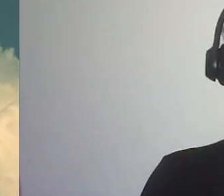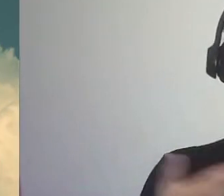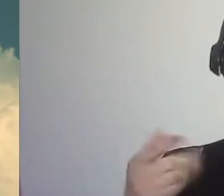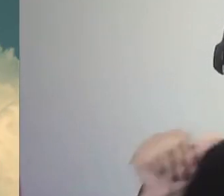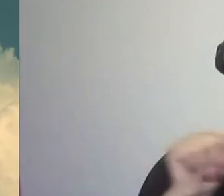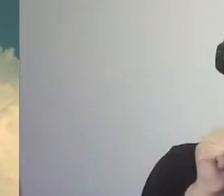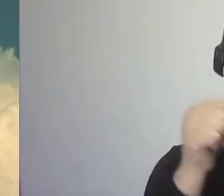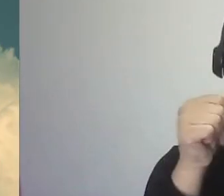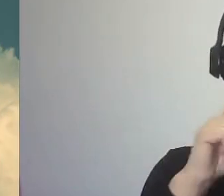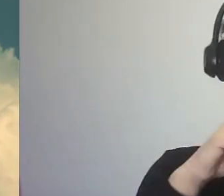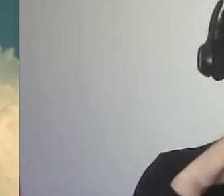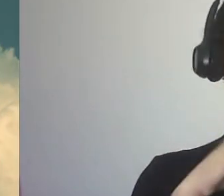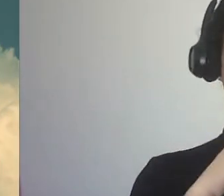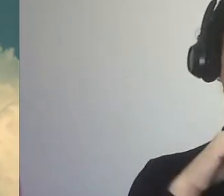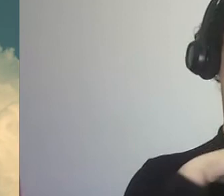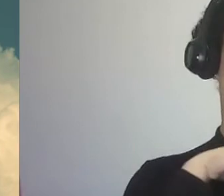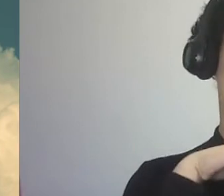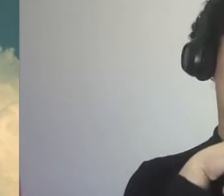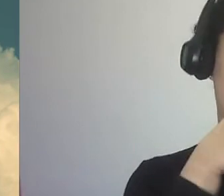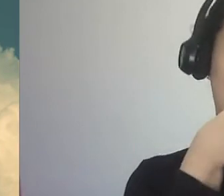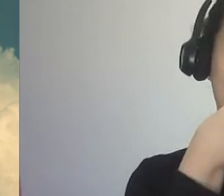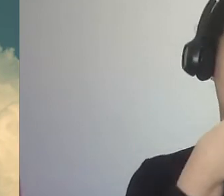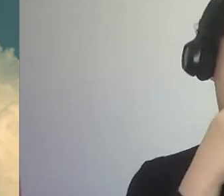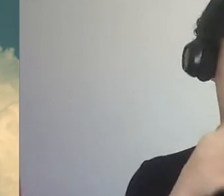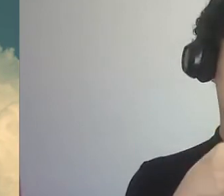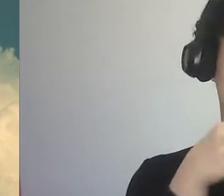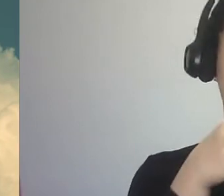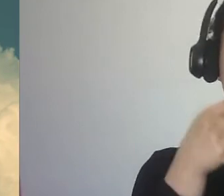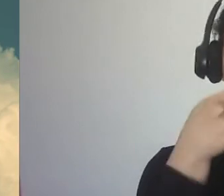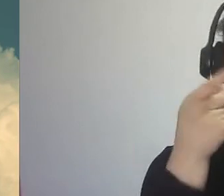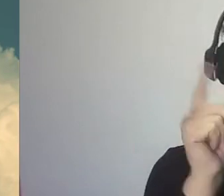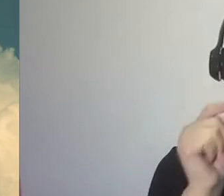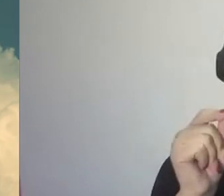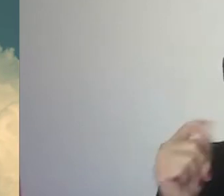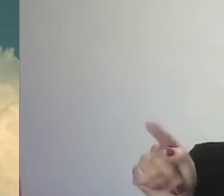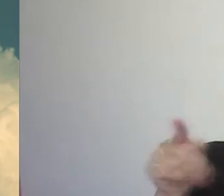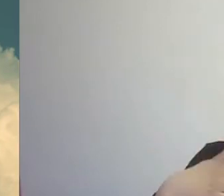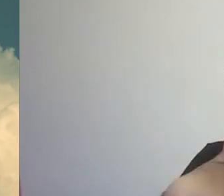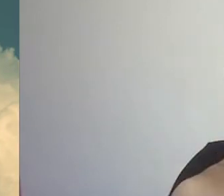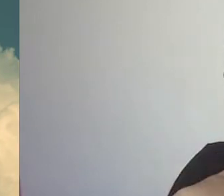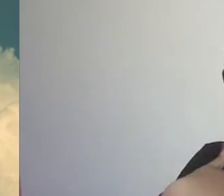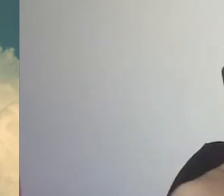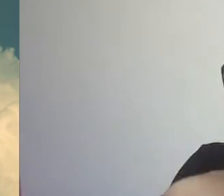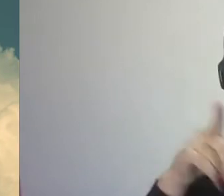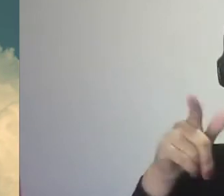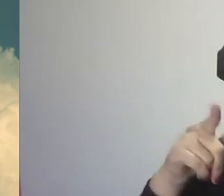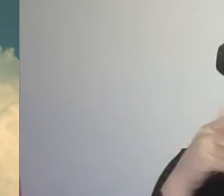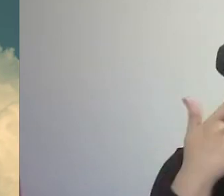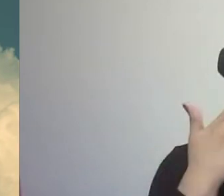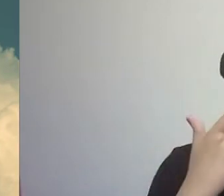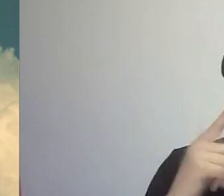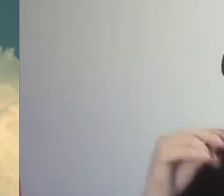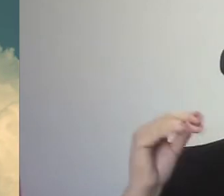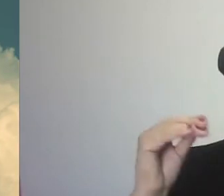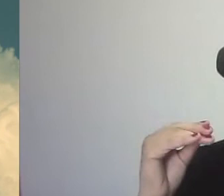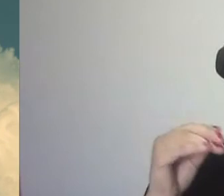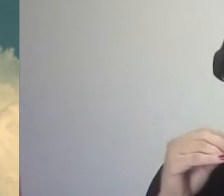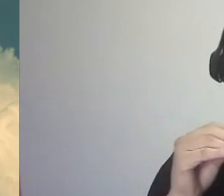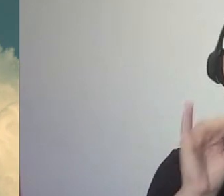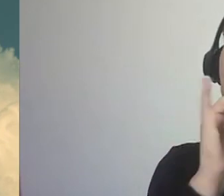Viviane que disse que tá amando a linguagem letra colocado em todo como pessoa que dá uma satisfação